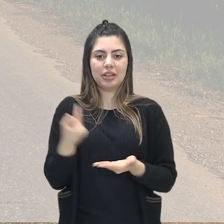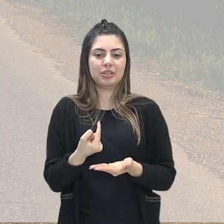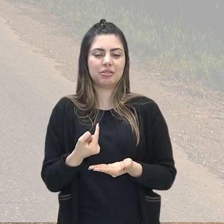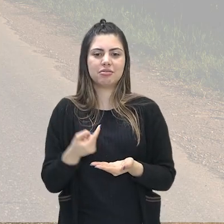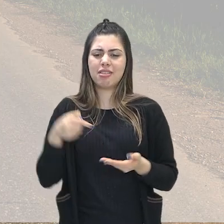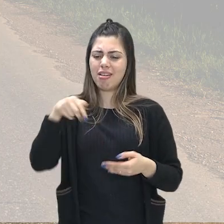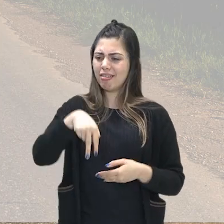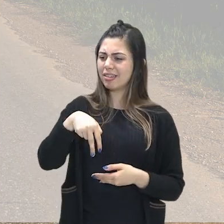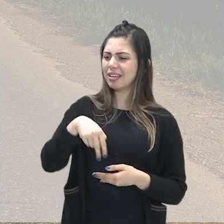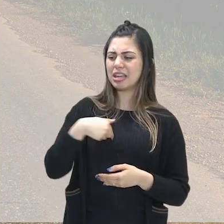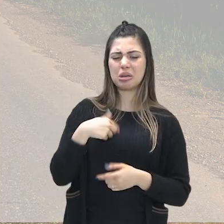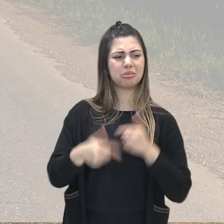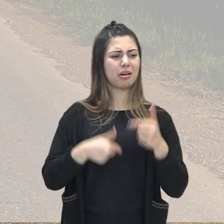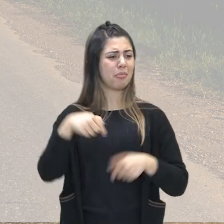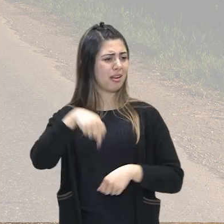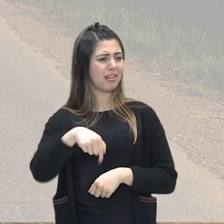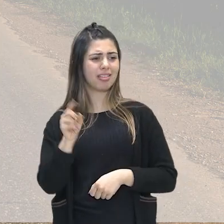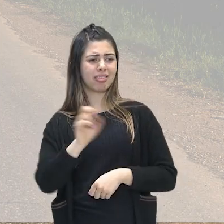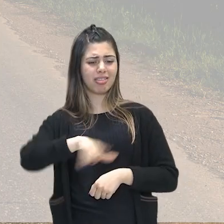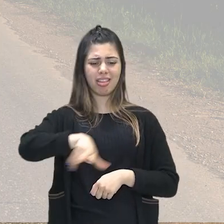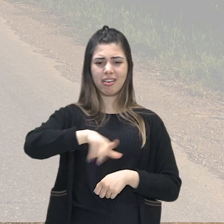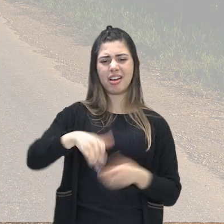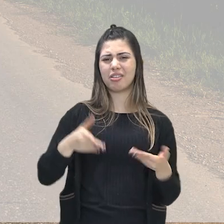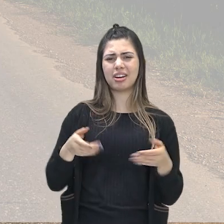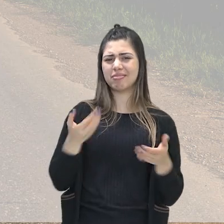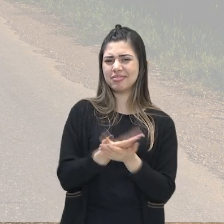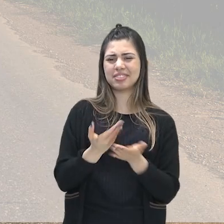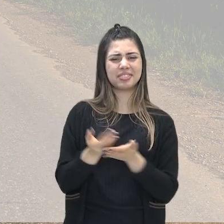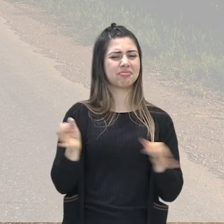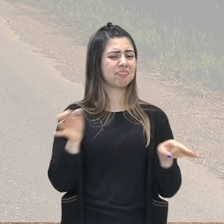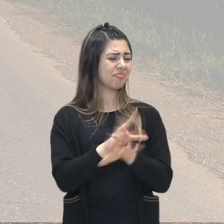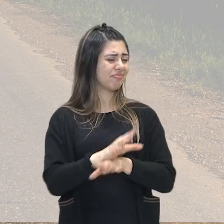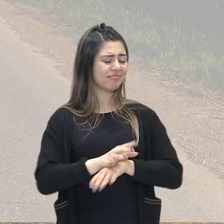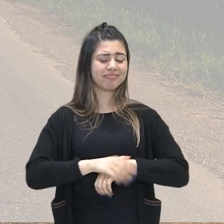né? Última aula e a gente está tendo que, né,